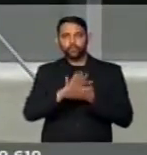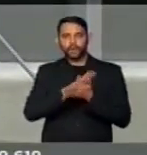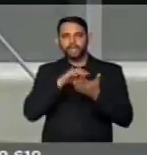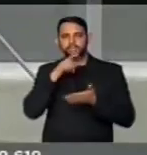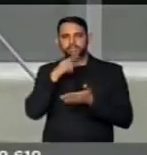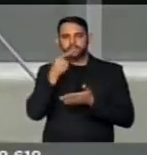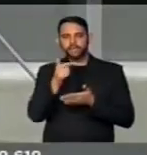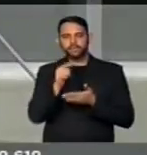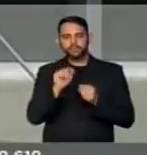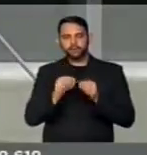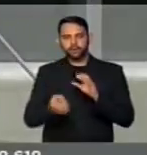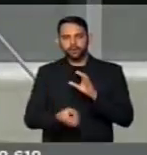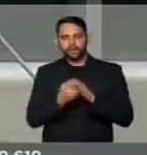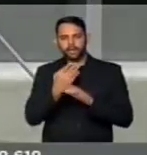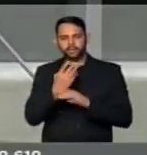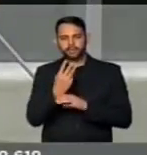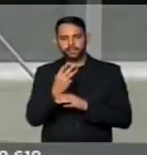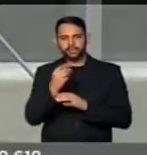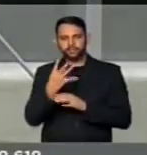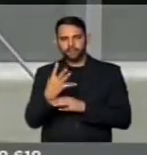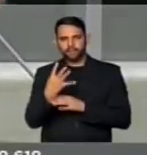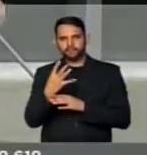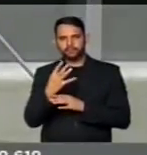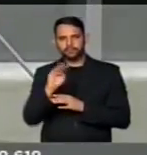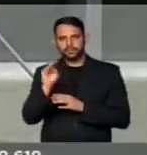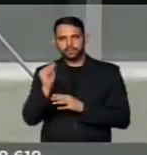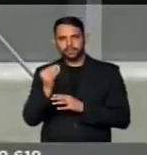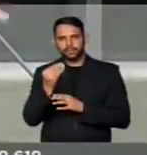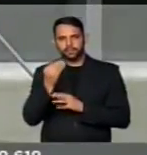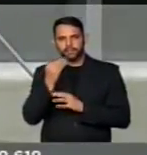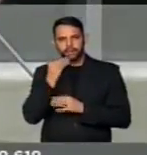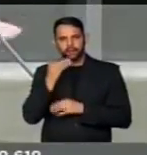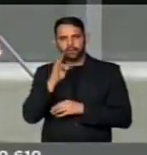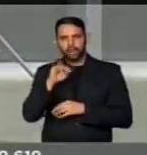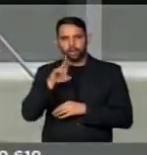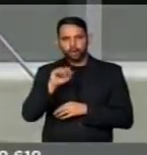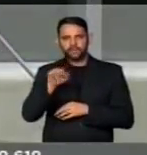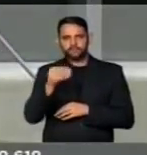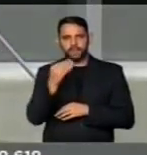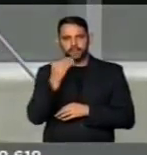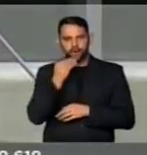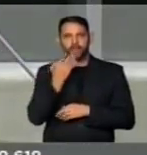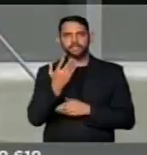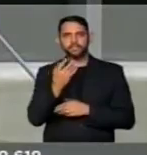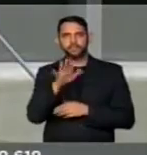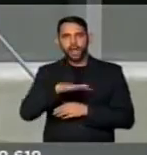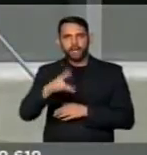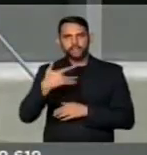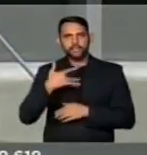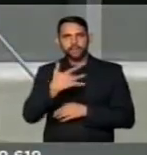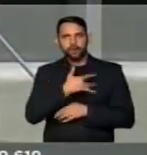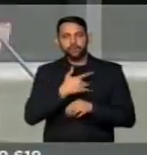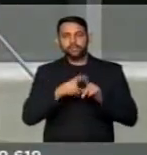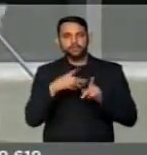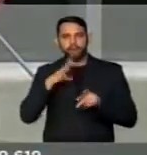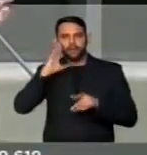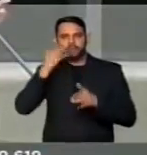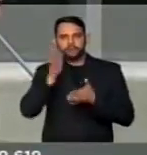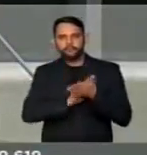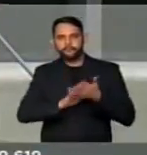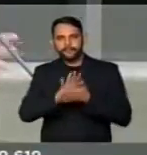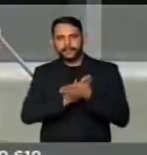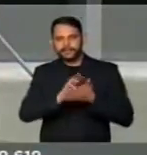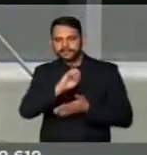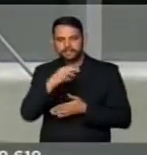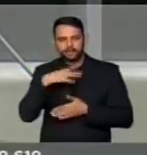adianta botar 3, 4 trilhões, bilhões na saúde, que não vai resolver se